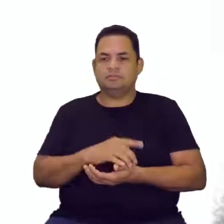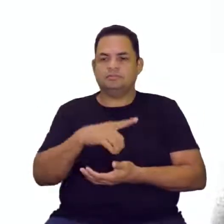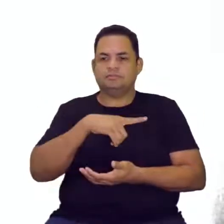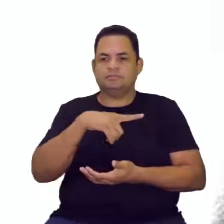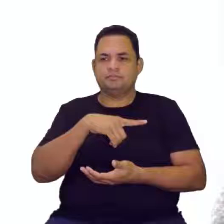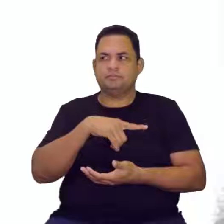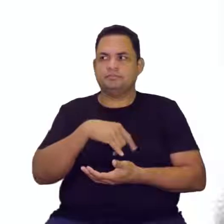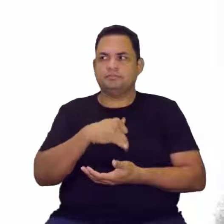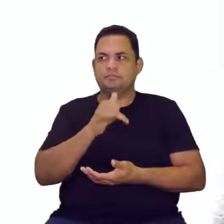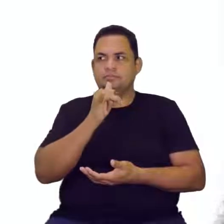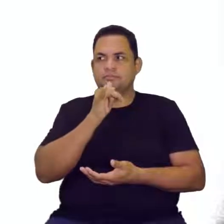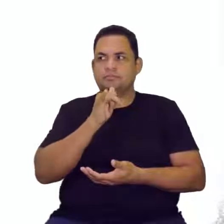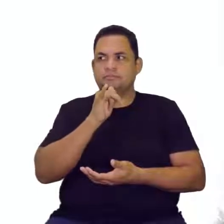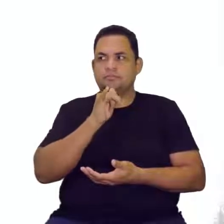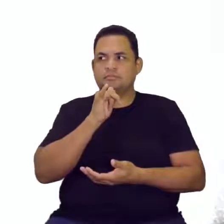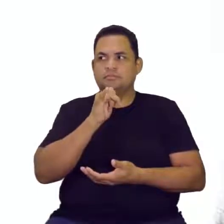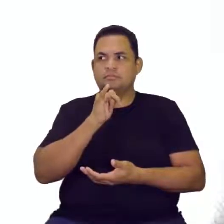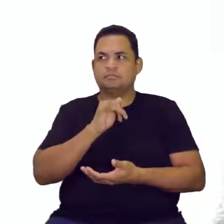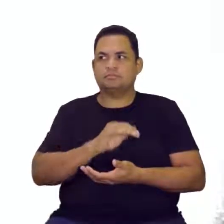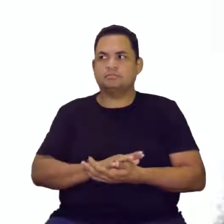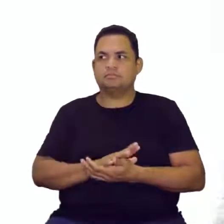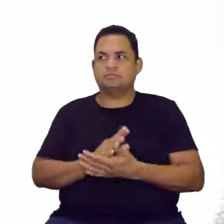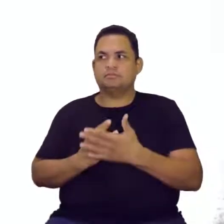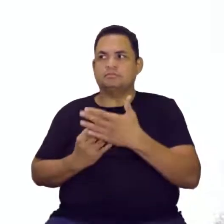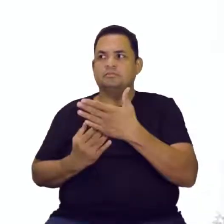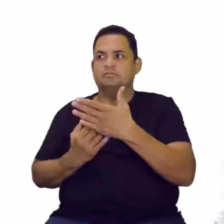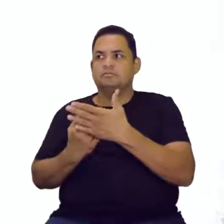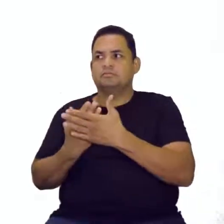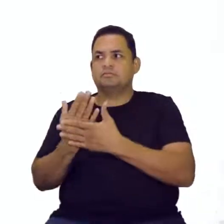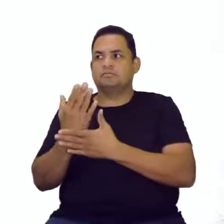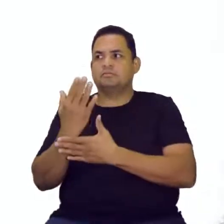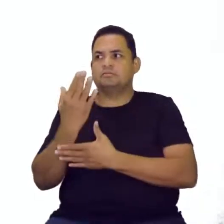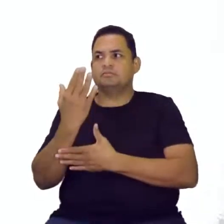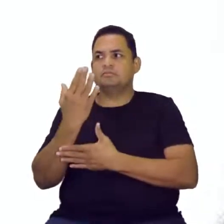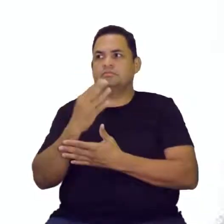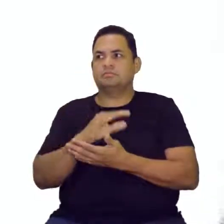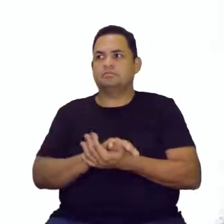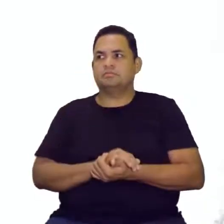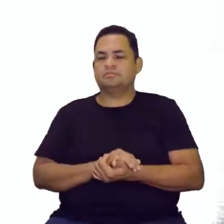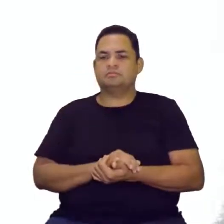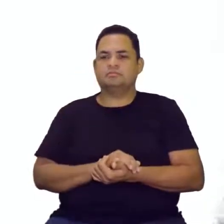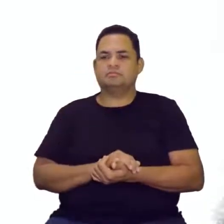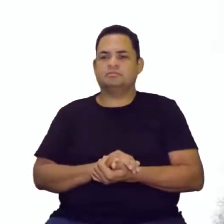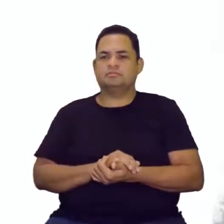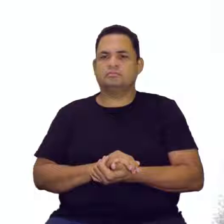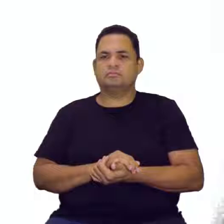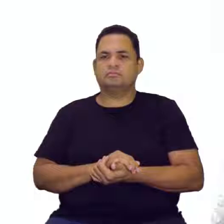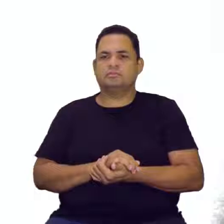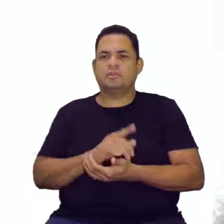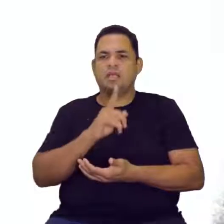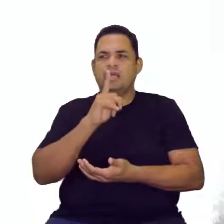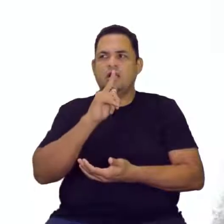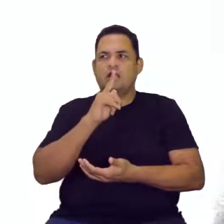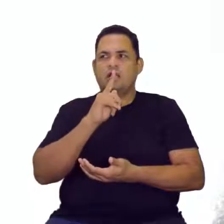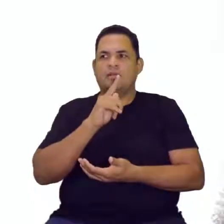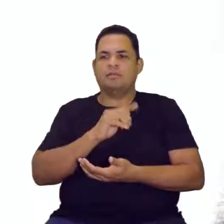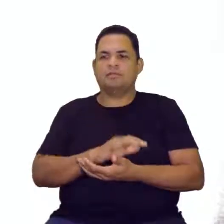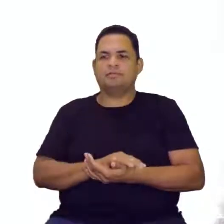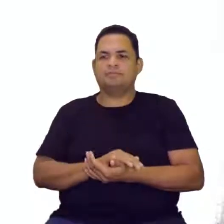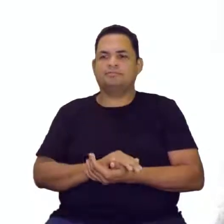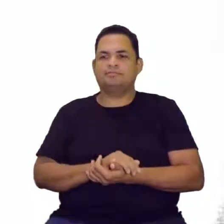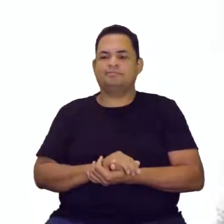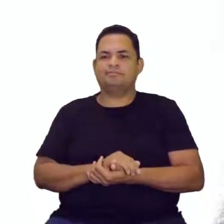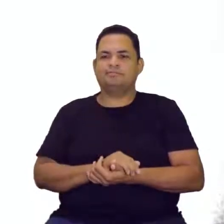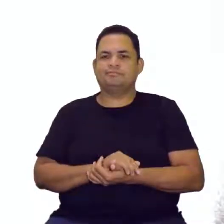por exemplo, vapor de água. Sério, professor, o vapor de água? O vapor de água, que